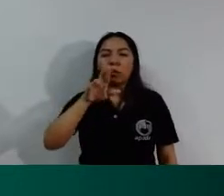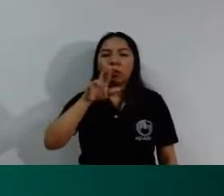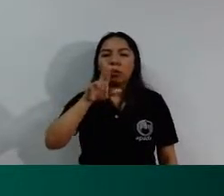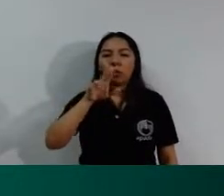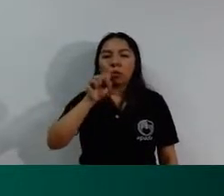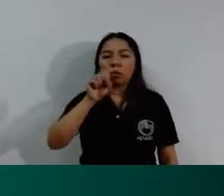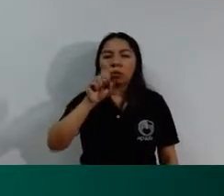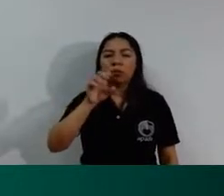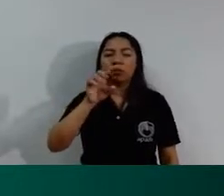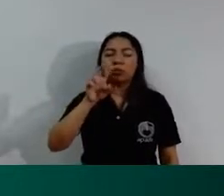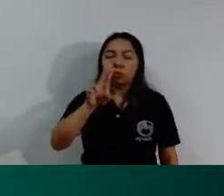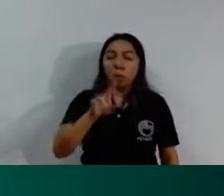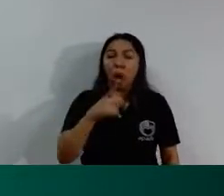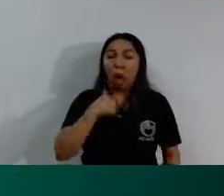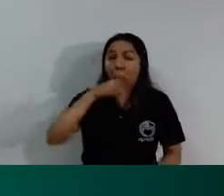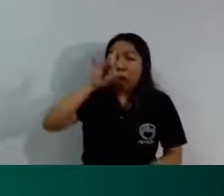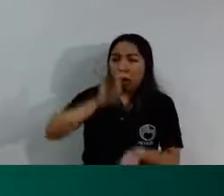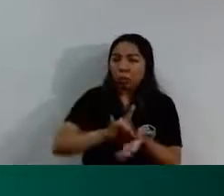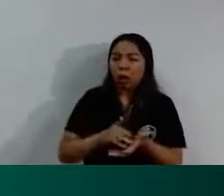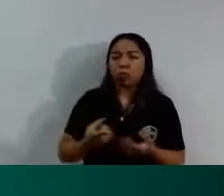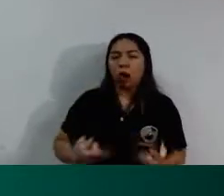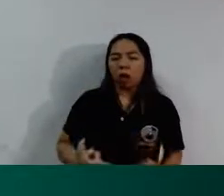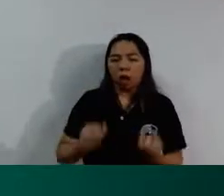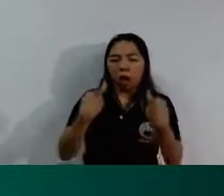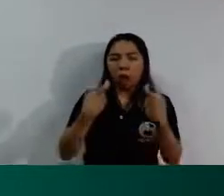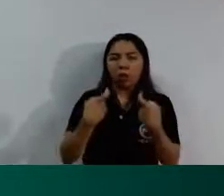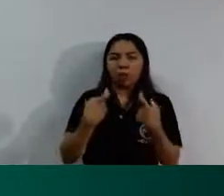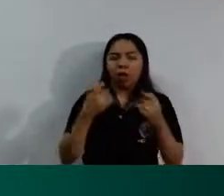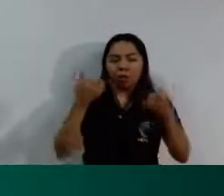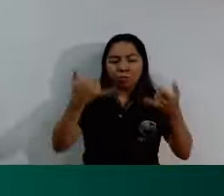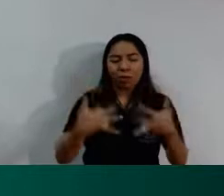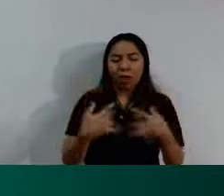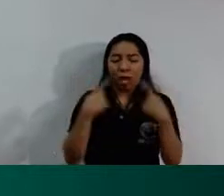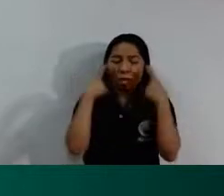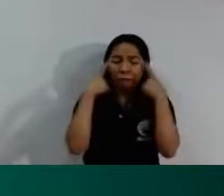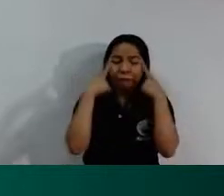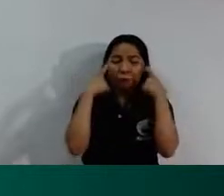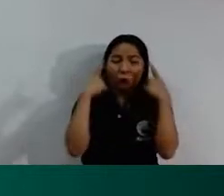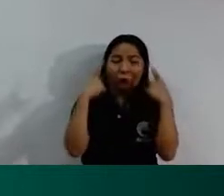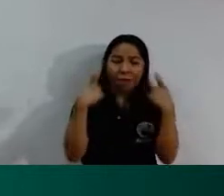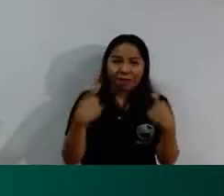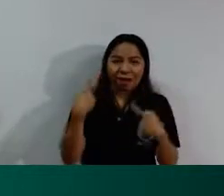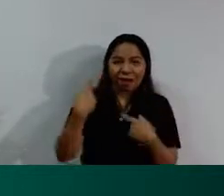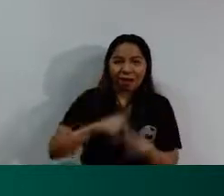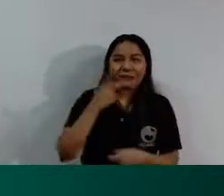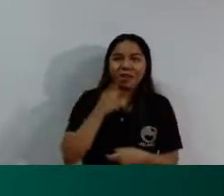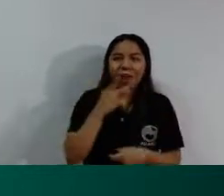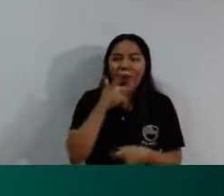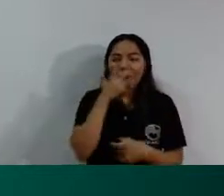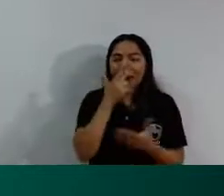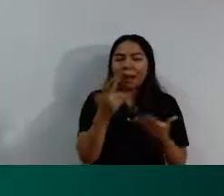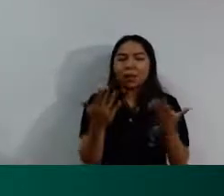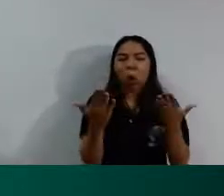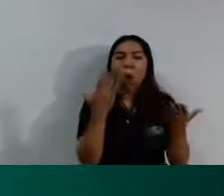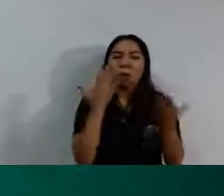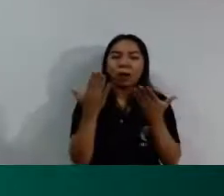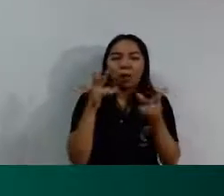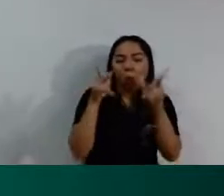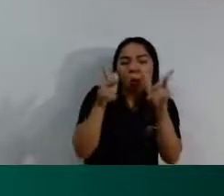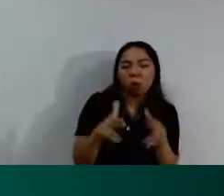guerra né eu tava falando aqui a violência de Fortaleza uma violência comparada a guerra eu moro no conjunto